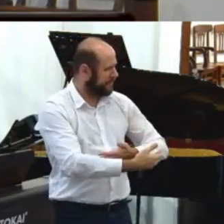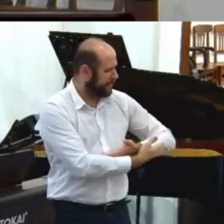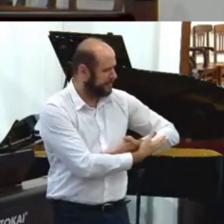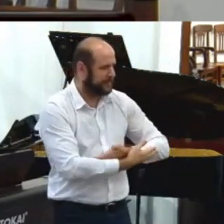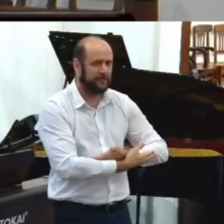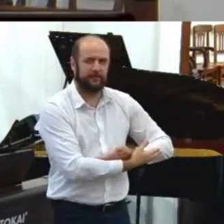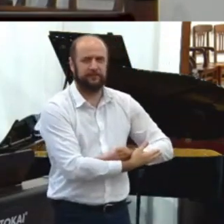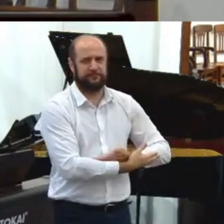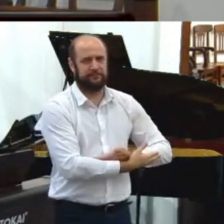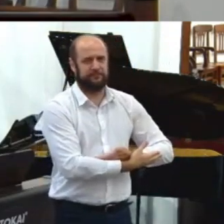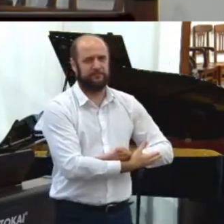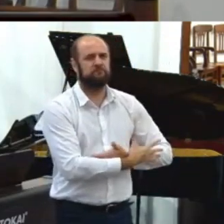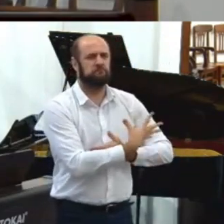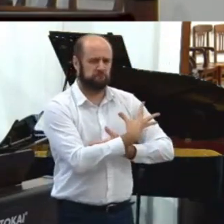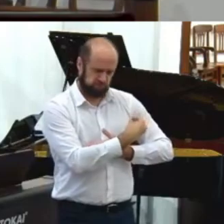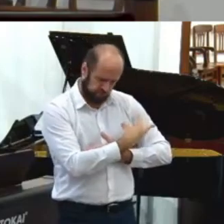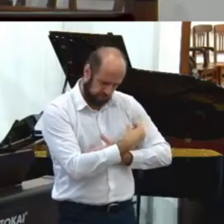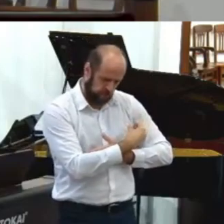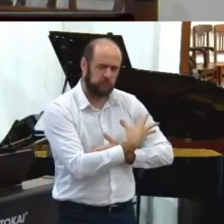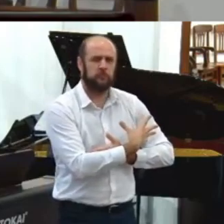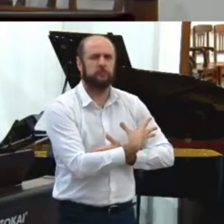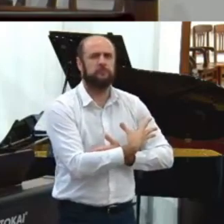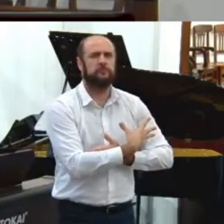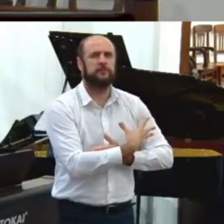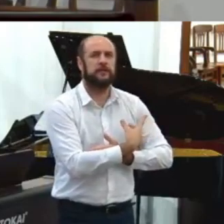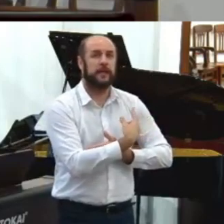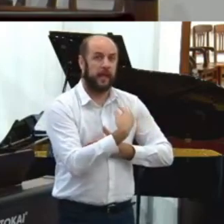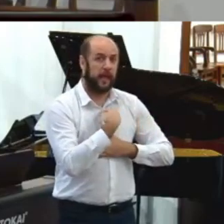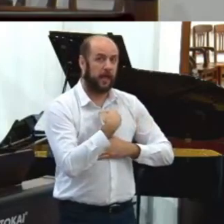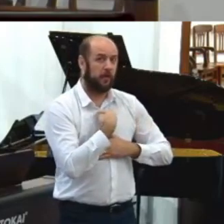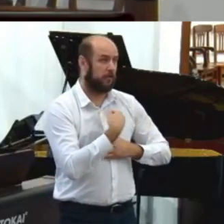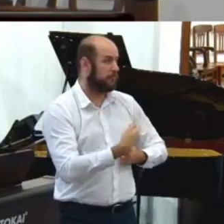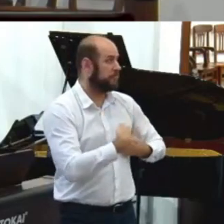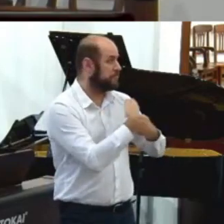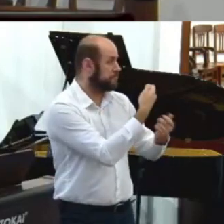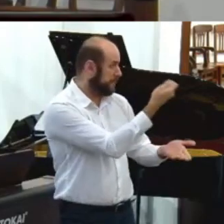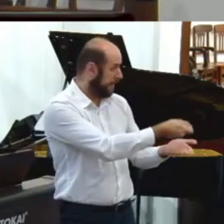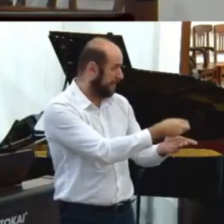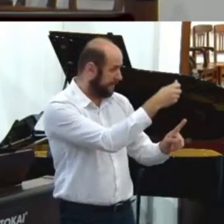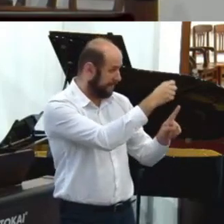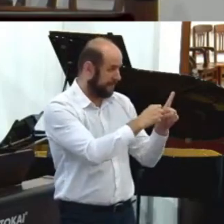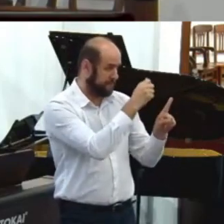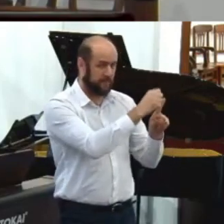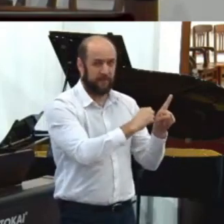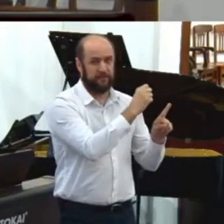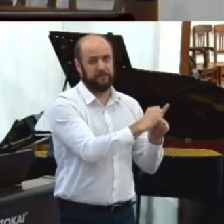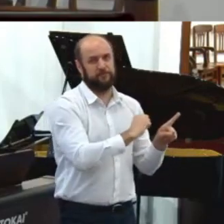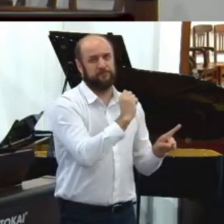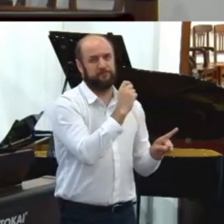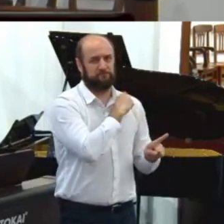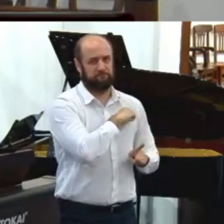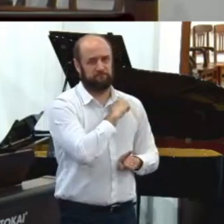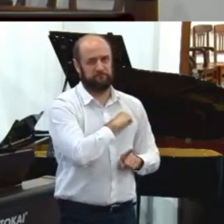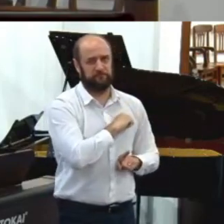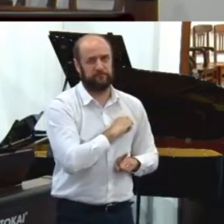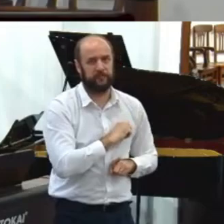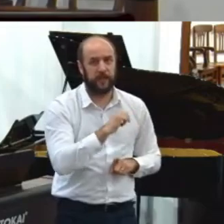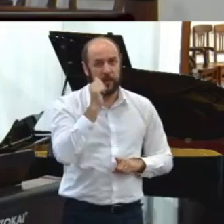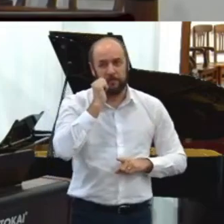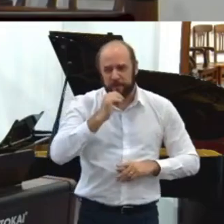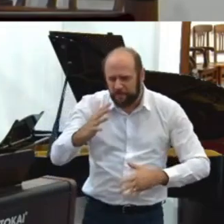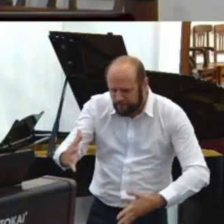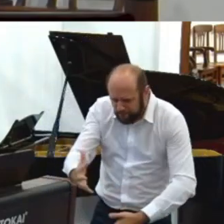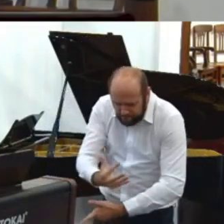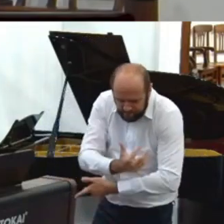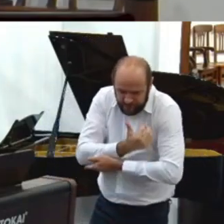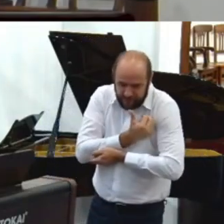menino, amamente-o para mim, eu darei um salário para você. A mulher pegou o menino e